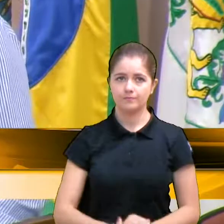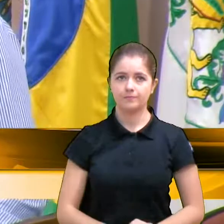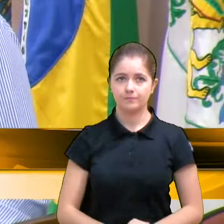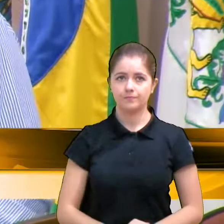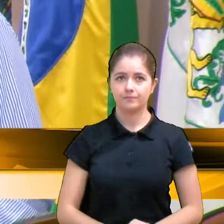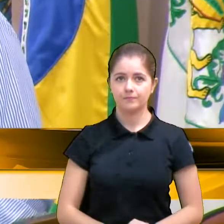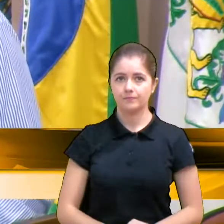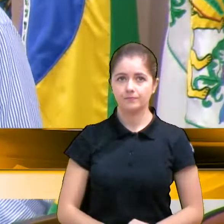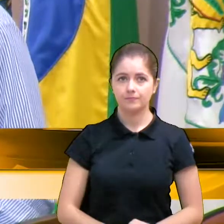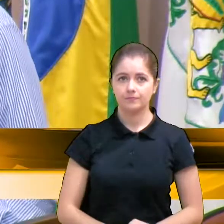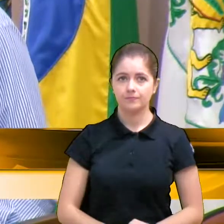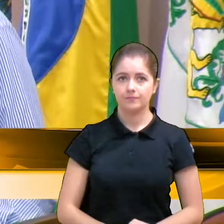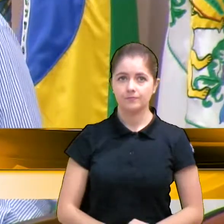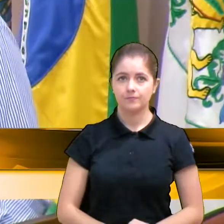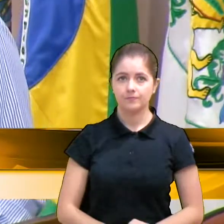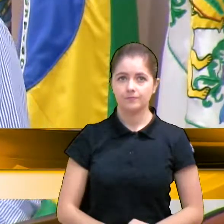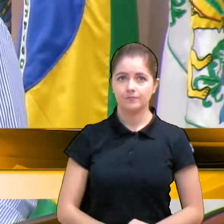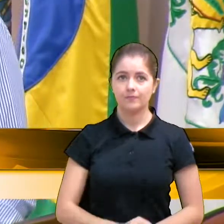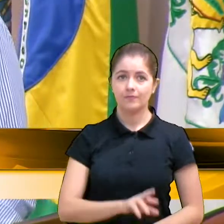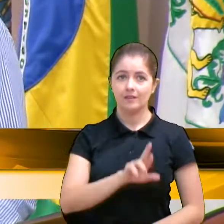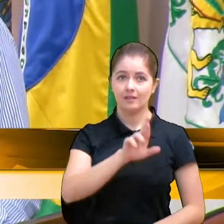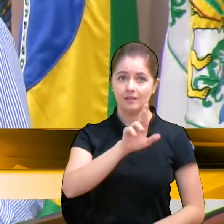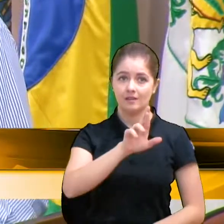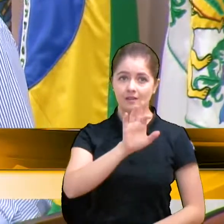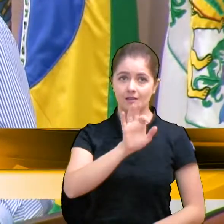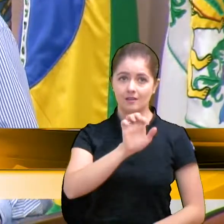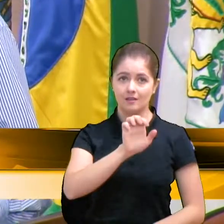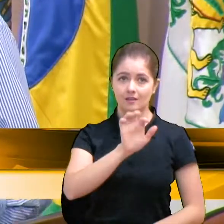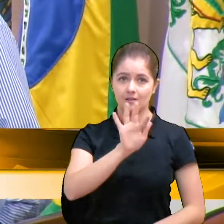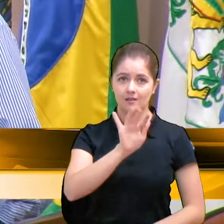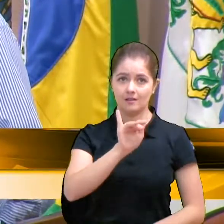E nós entendemos que o Refis,